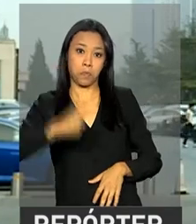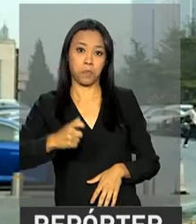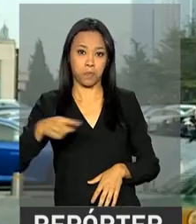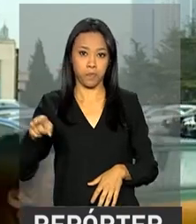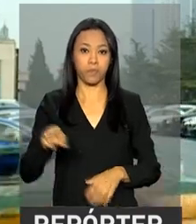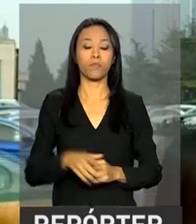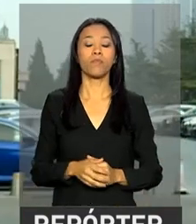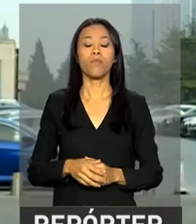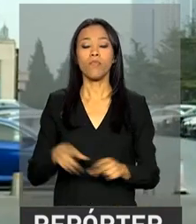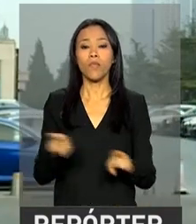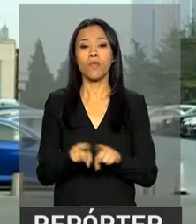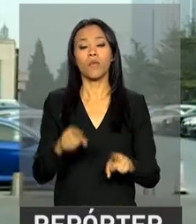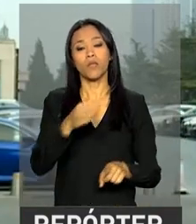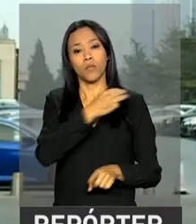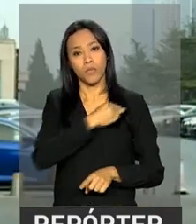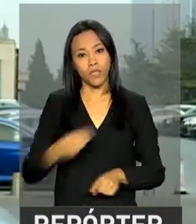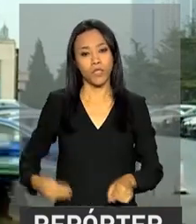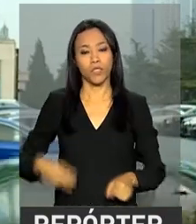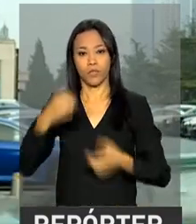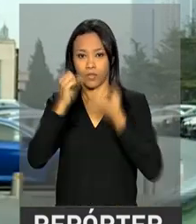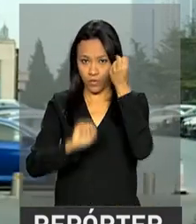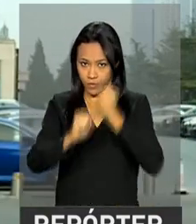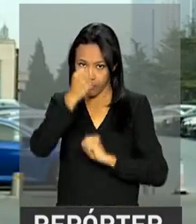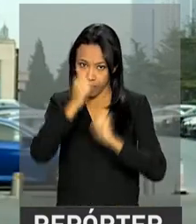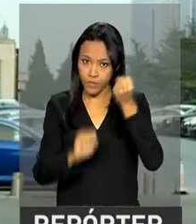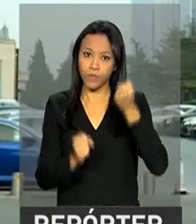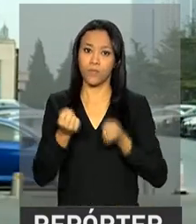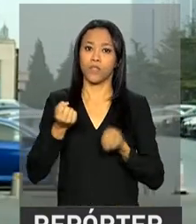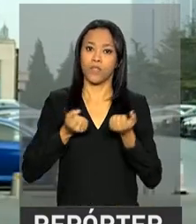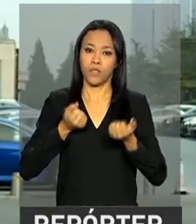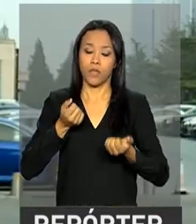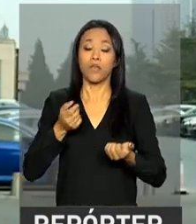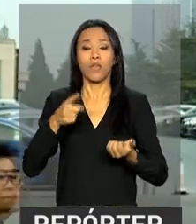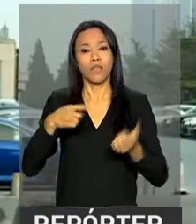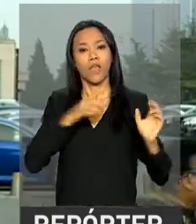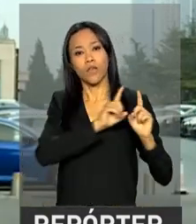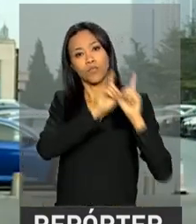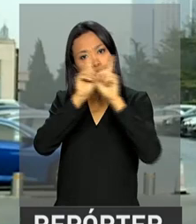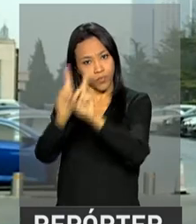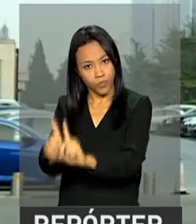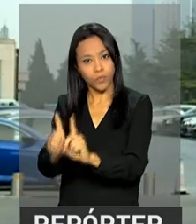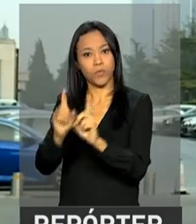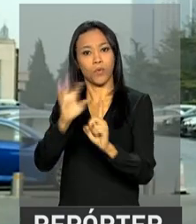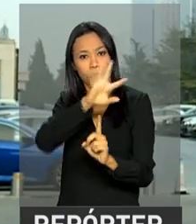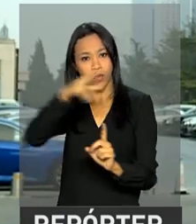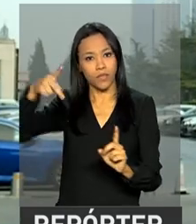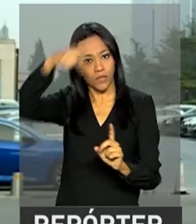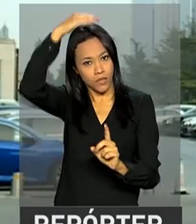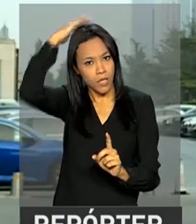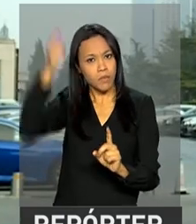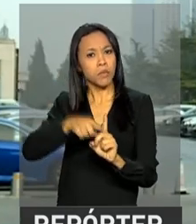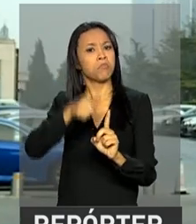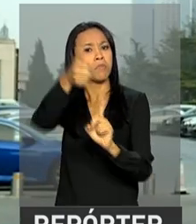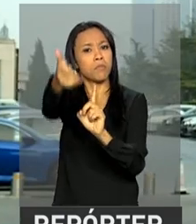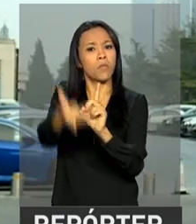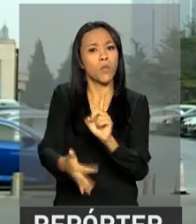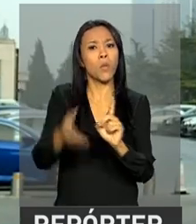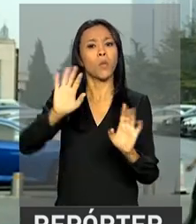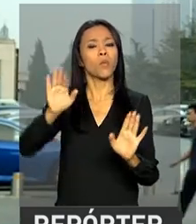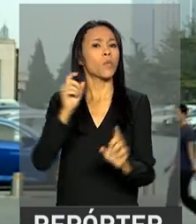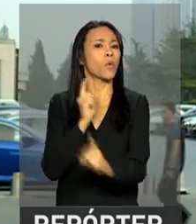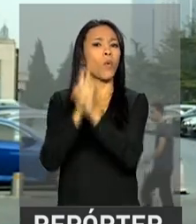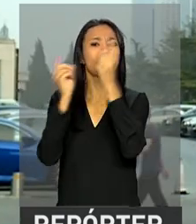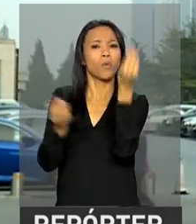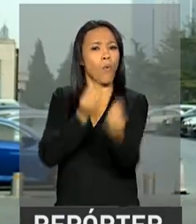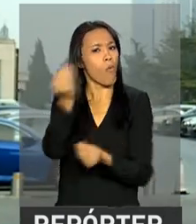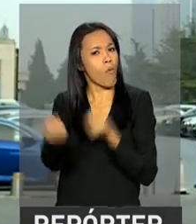da Indústria, Comércio Exterior e Serviços, que acompanha o presidente na viagem, também falou sobre os encontros com empresários